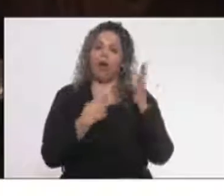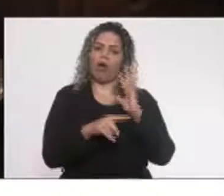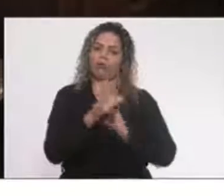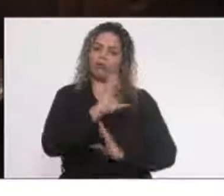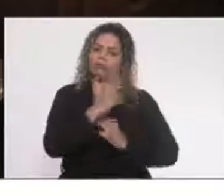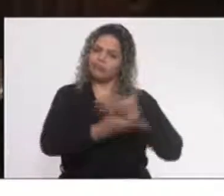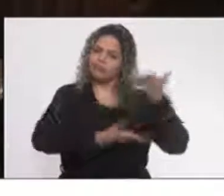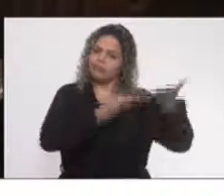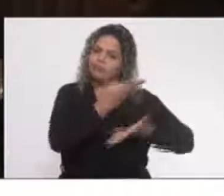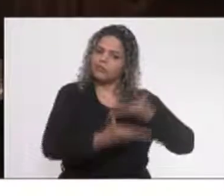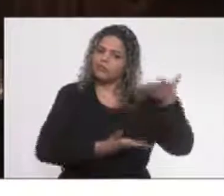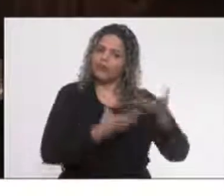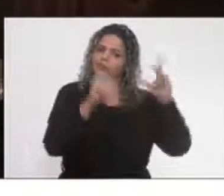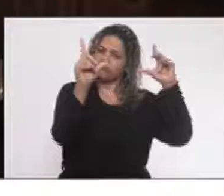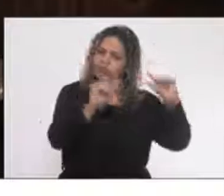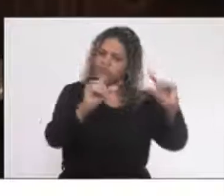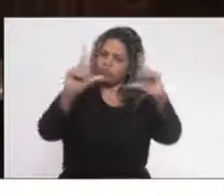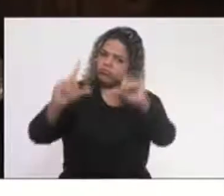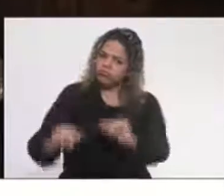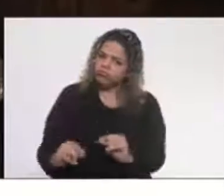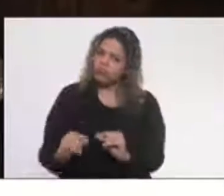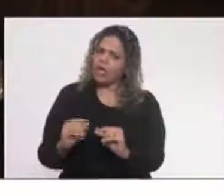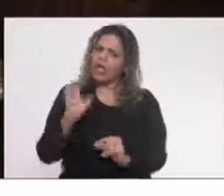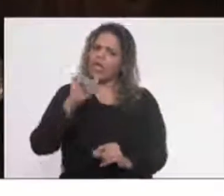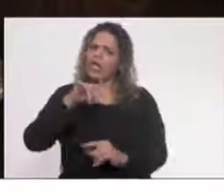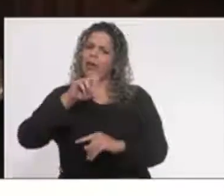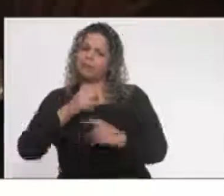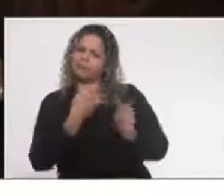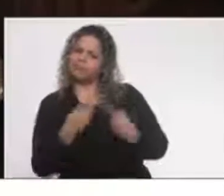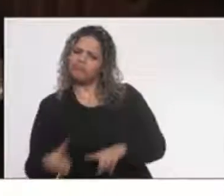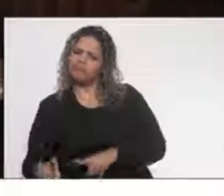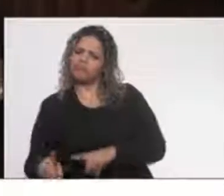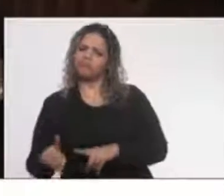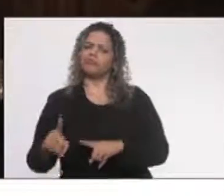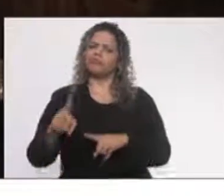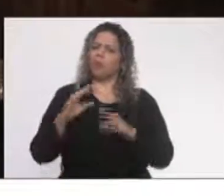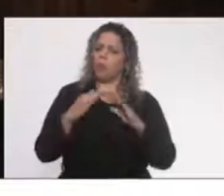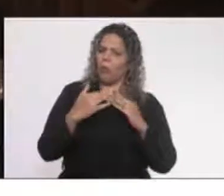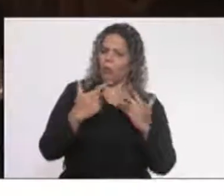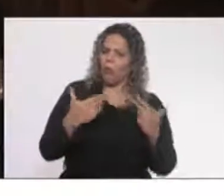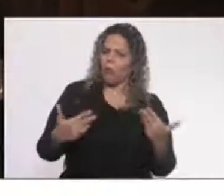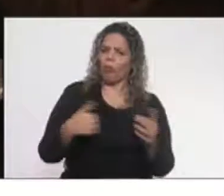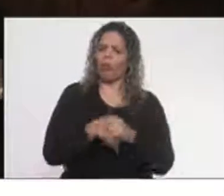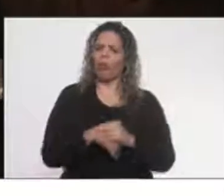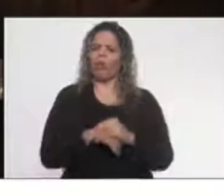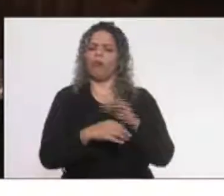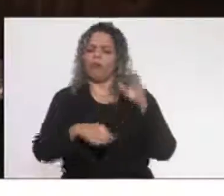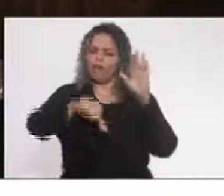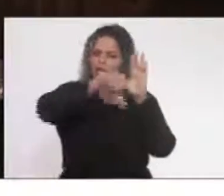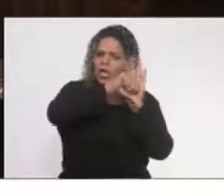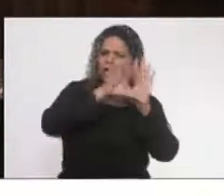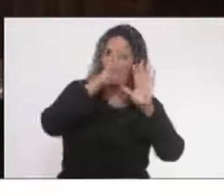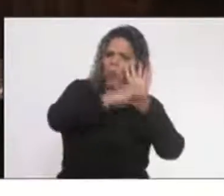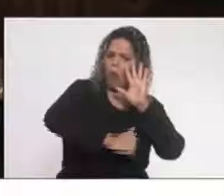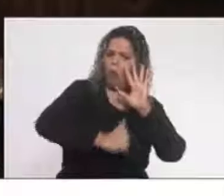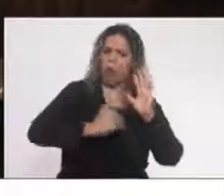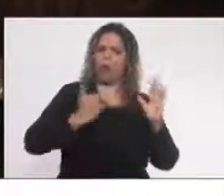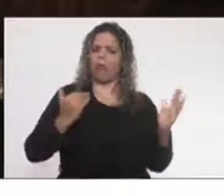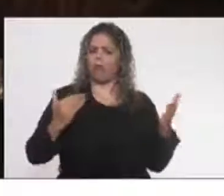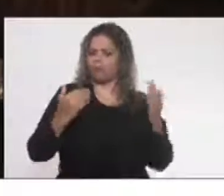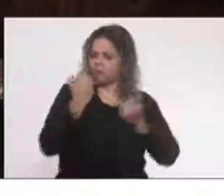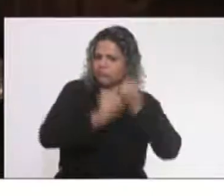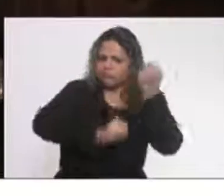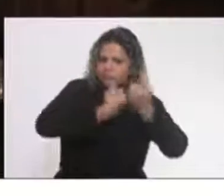da relação de diminuição de crimes contra o patrimônio, sejam eles crimes de roubo de carga,